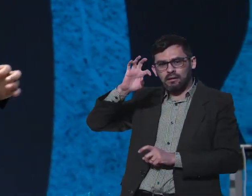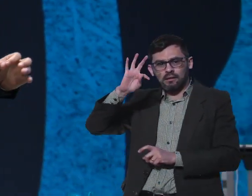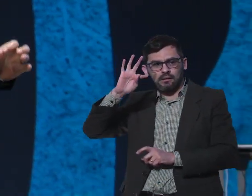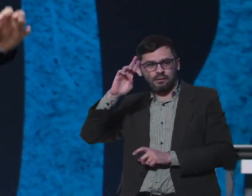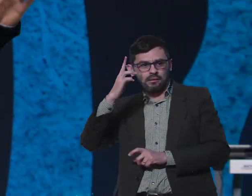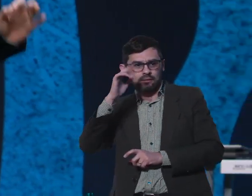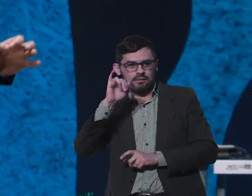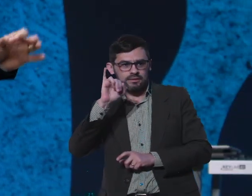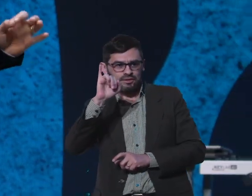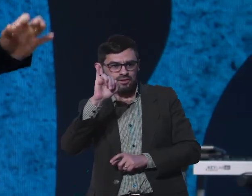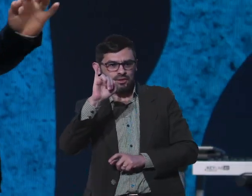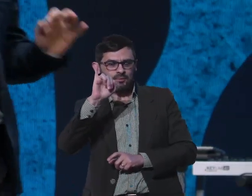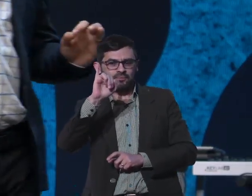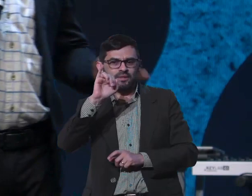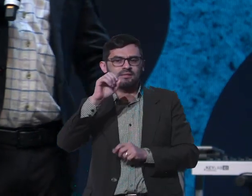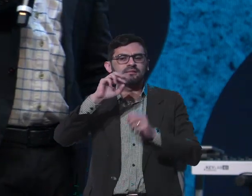significa